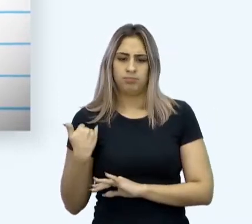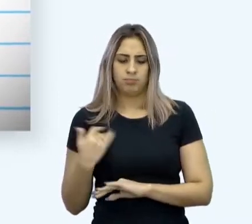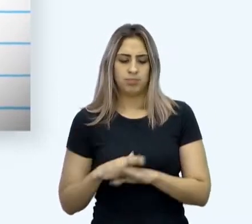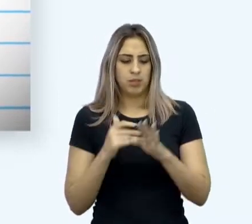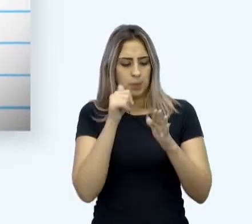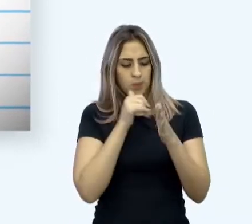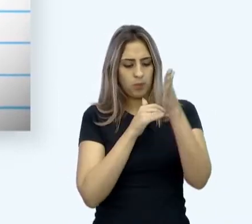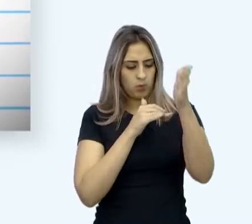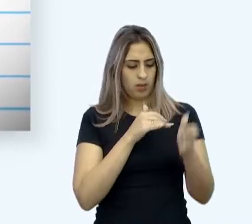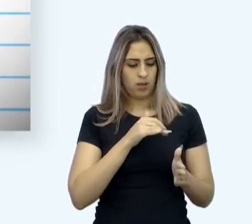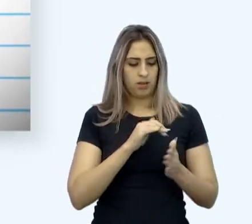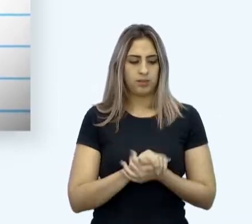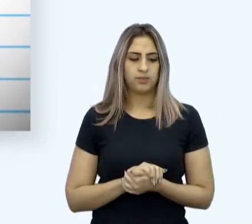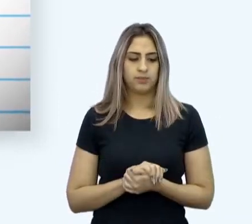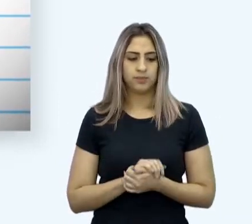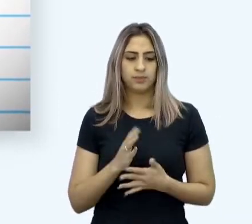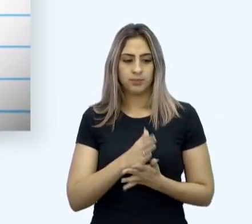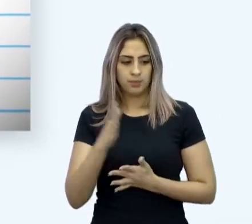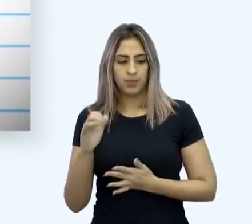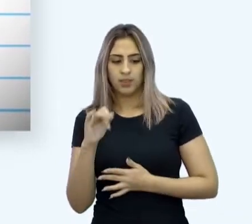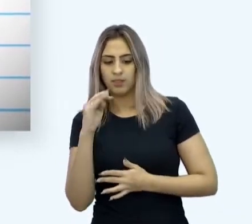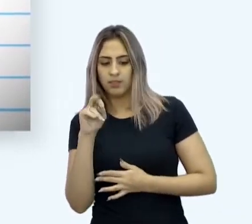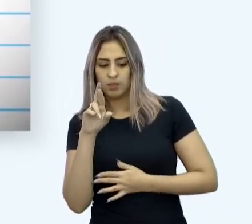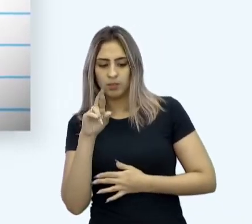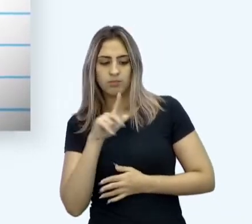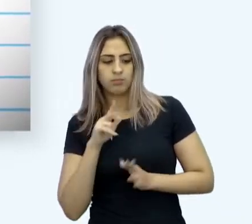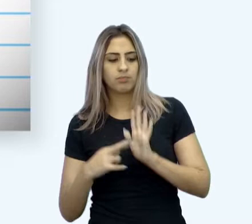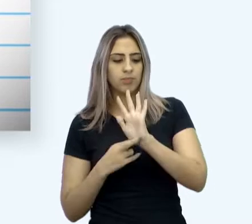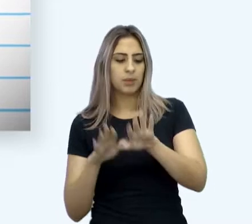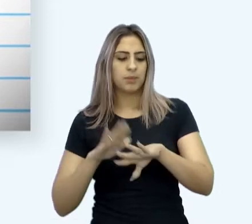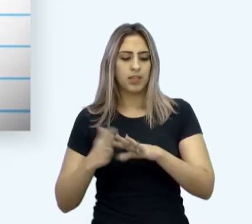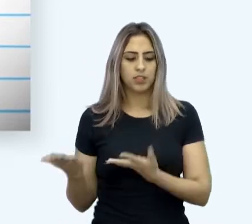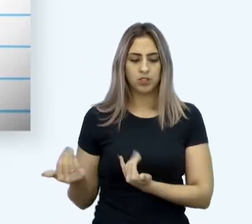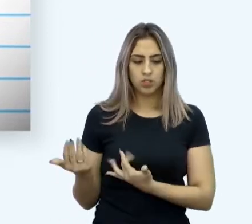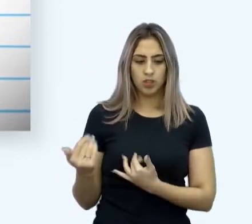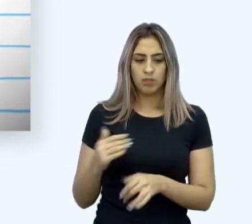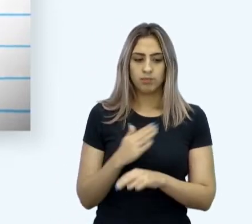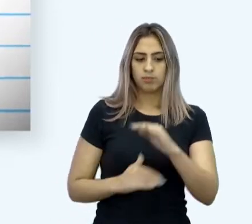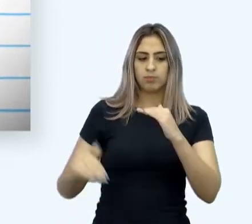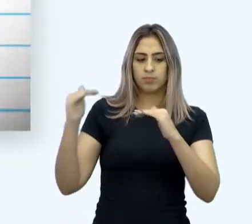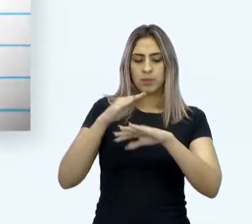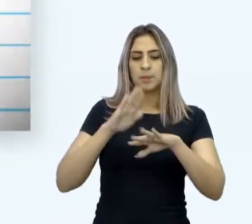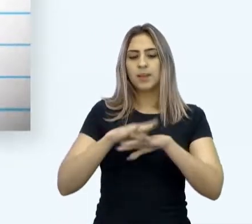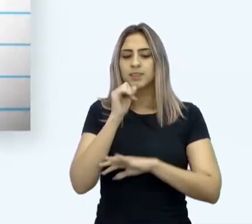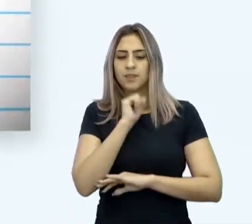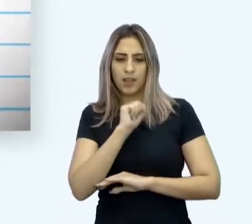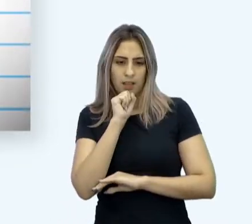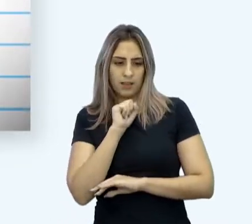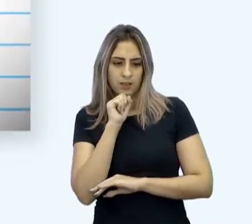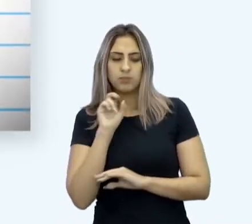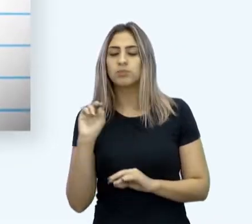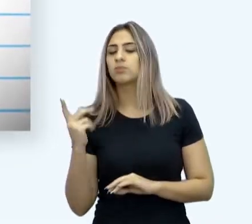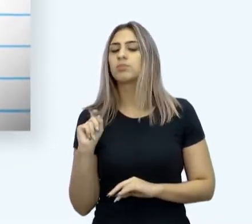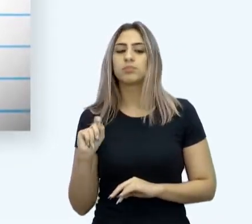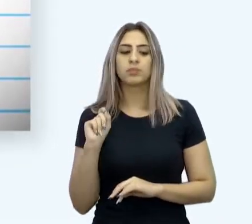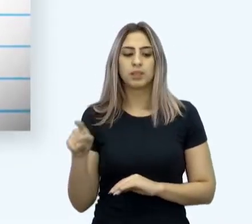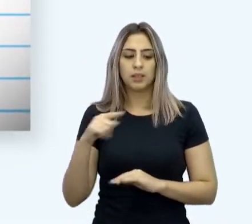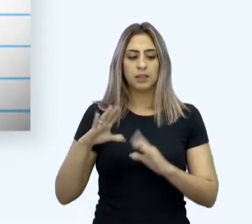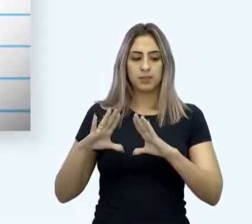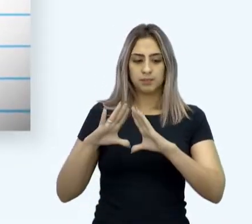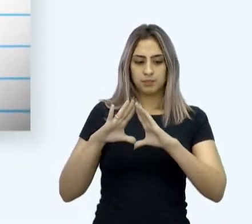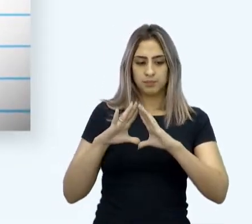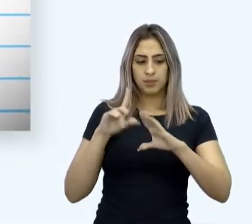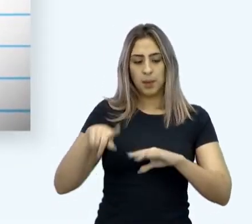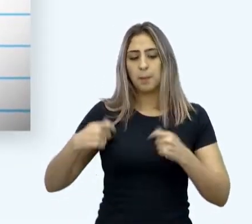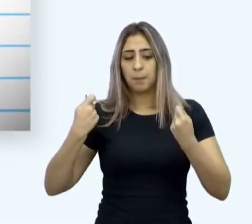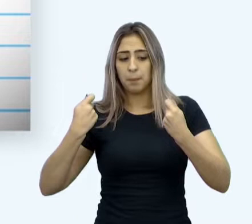outro a de mulheres. A parte inferior se refere aos mais jovens e a superior aos mais velhos. Ou seja, pela pirâmide etária